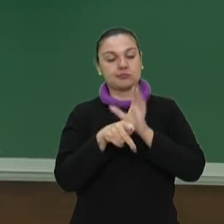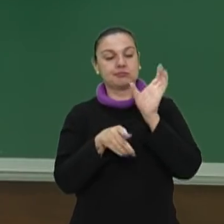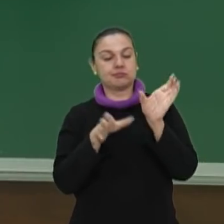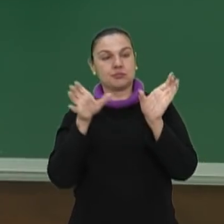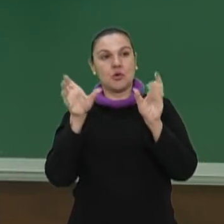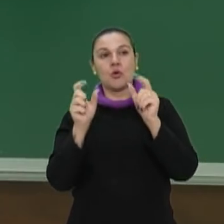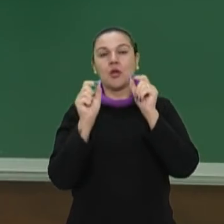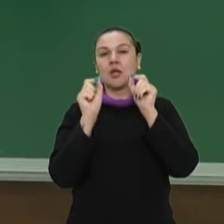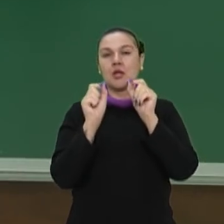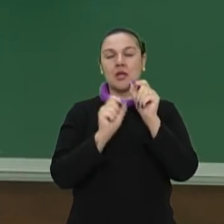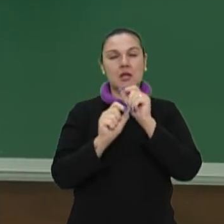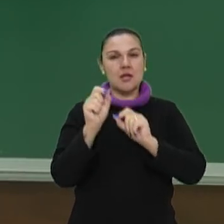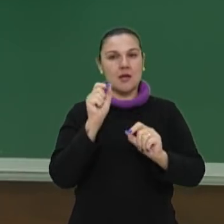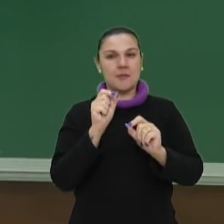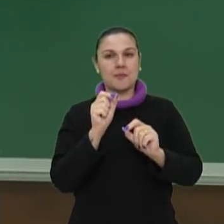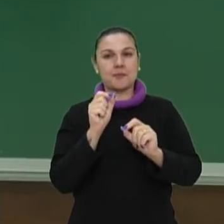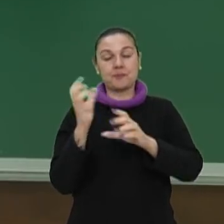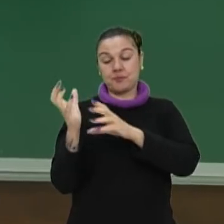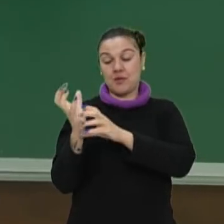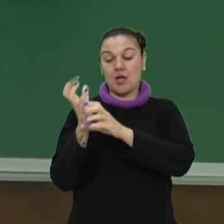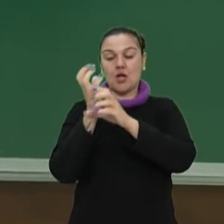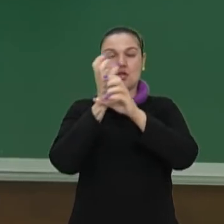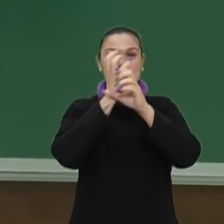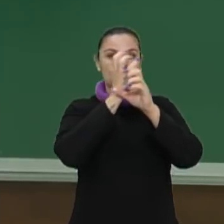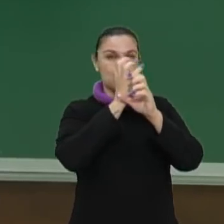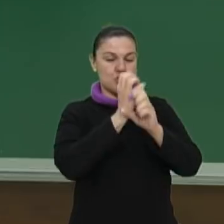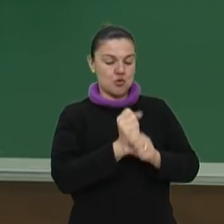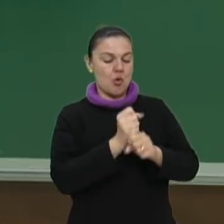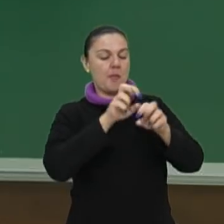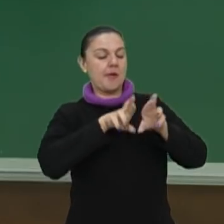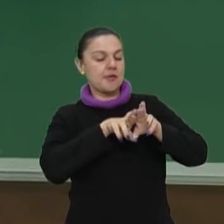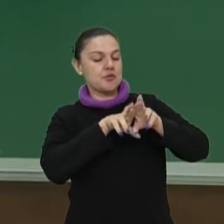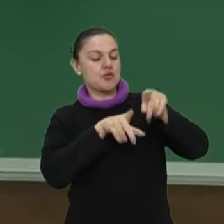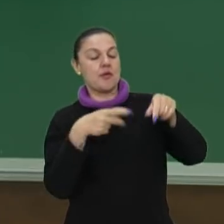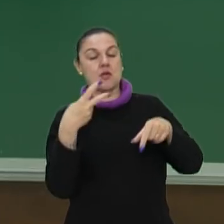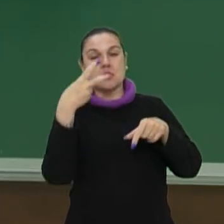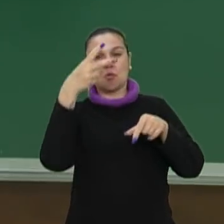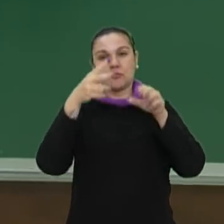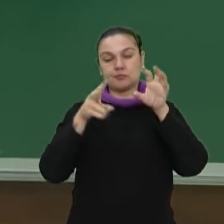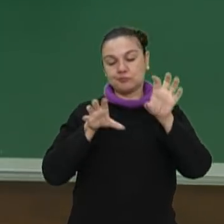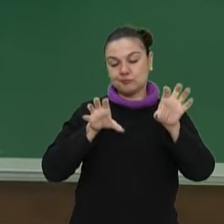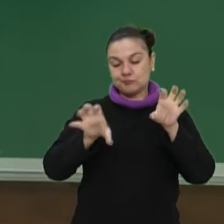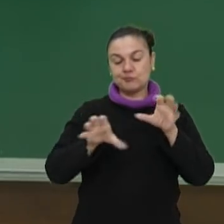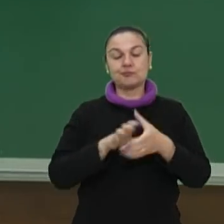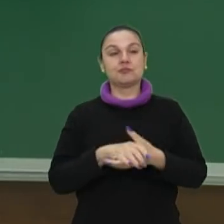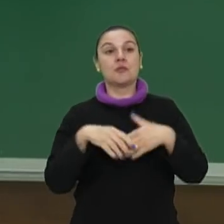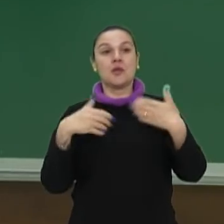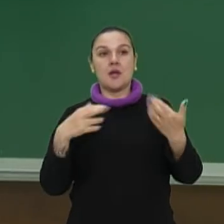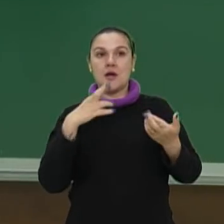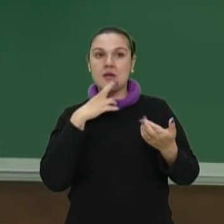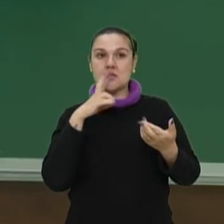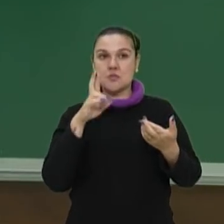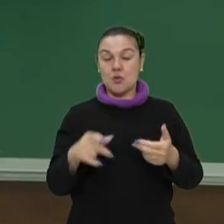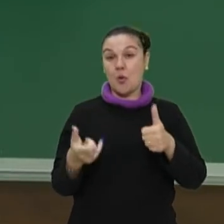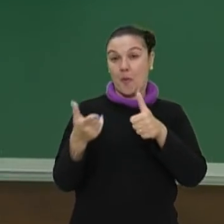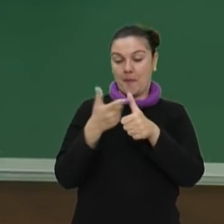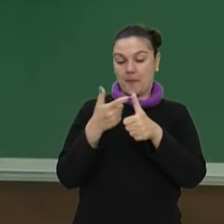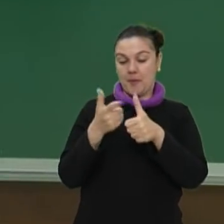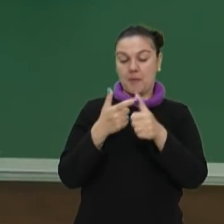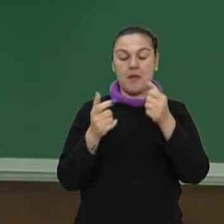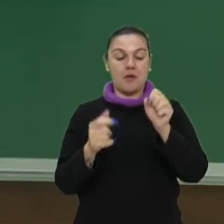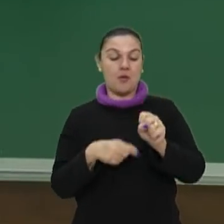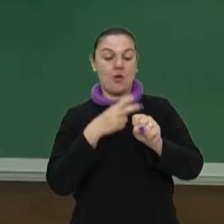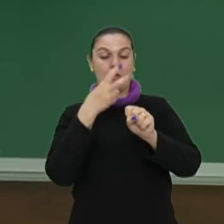que é o produto da soma pela diferença de dois termos. Ou seja, o resultado disso é o primeiro elevado